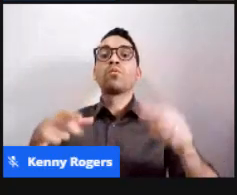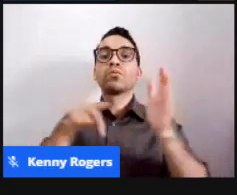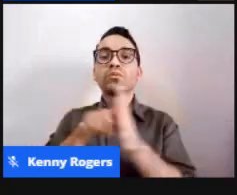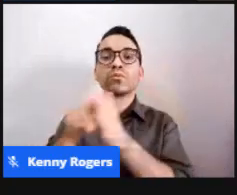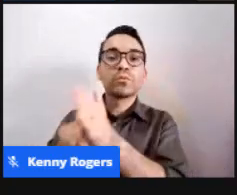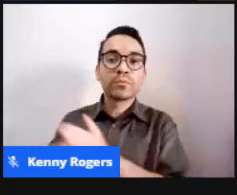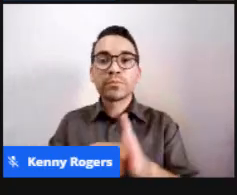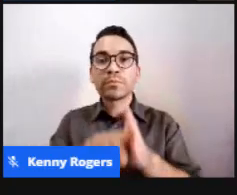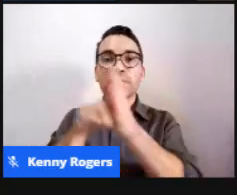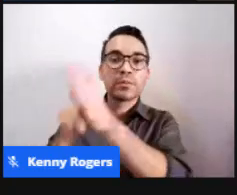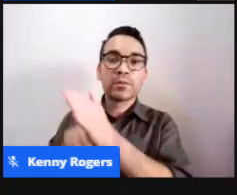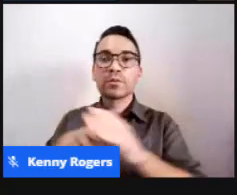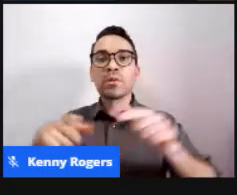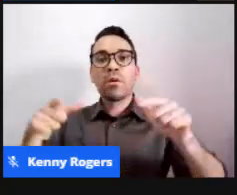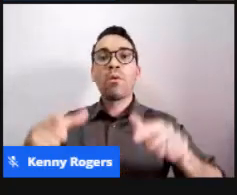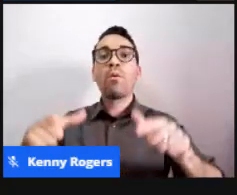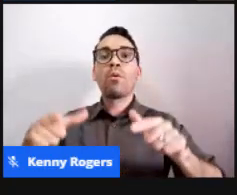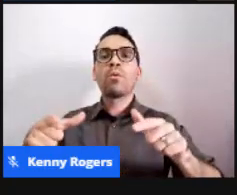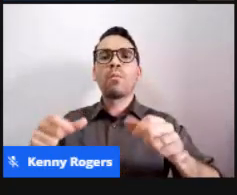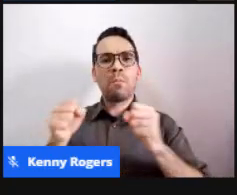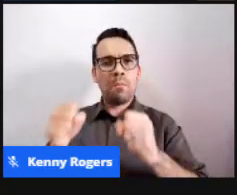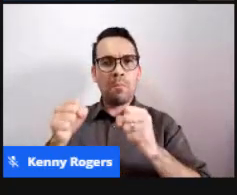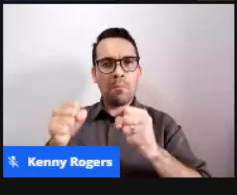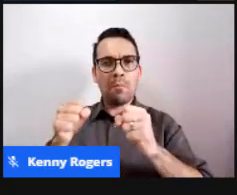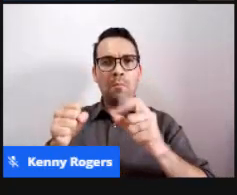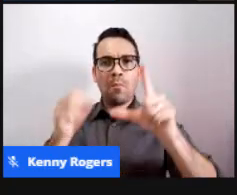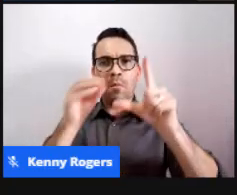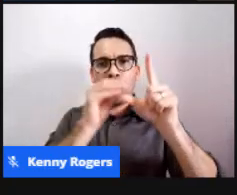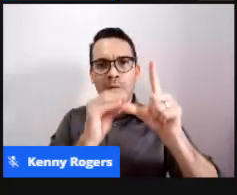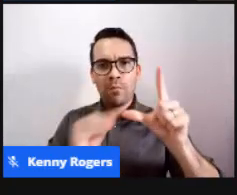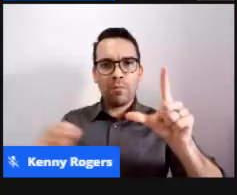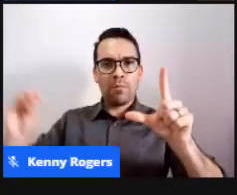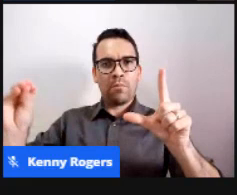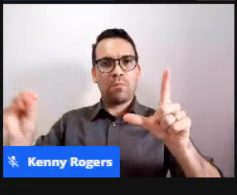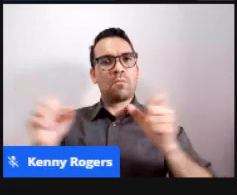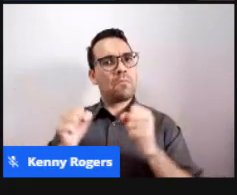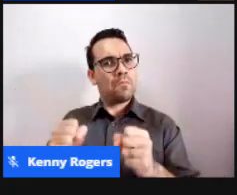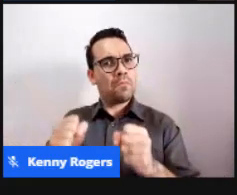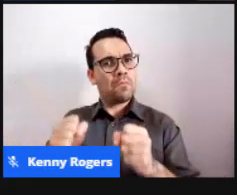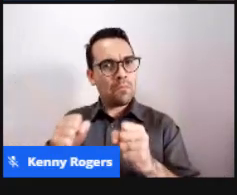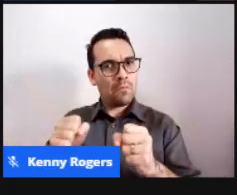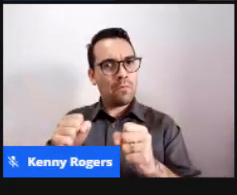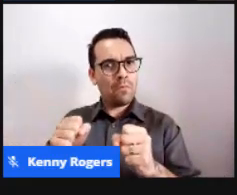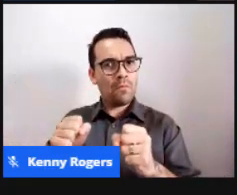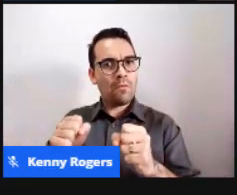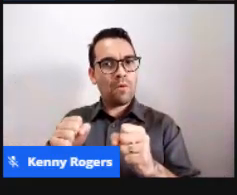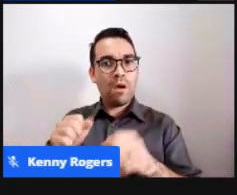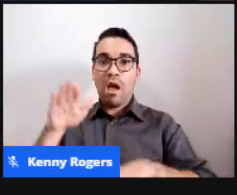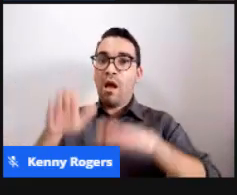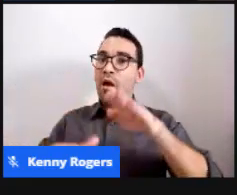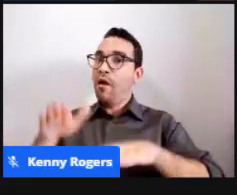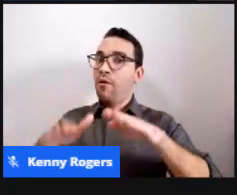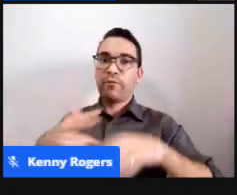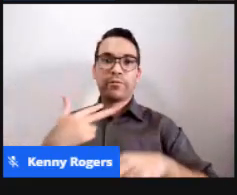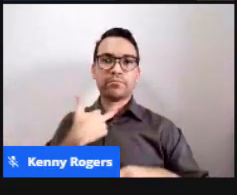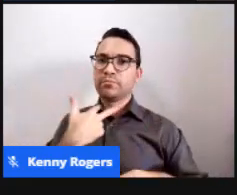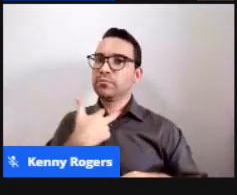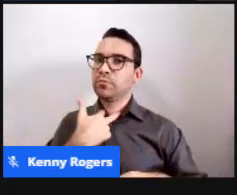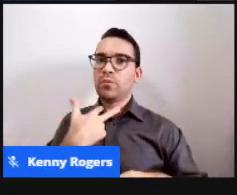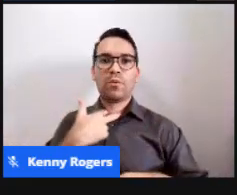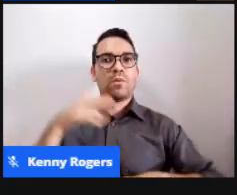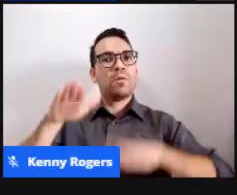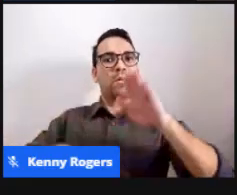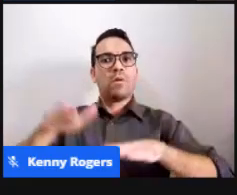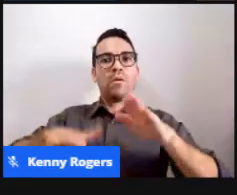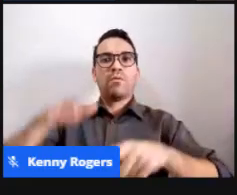ser compartilhado, né? Tem alguns lugares que imagens, mapas, não permitem. Então, eu sei que agora a gente